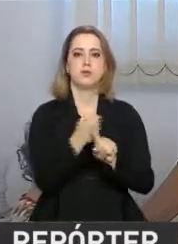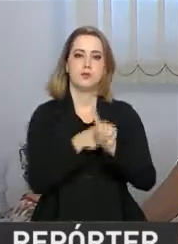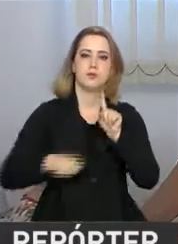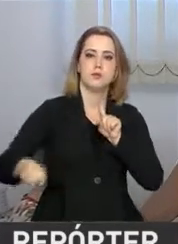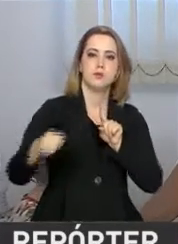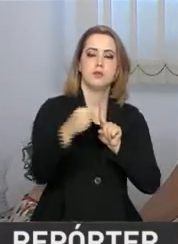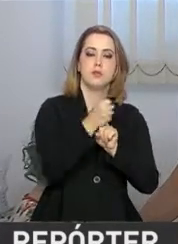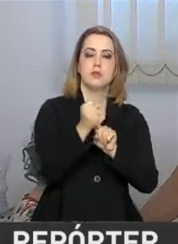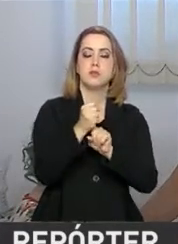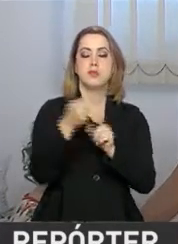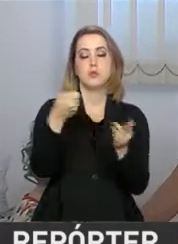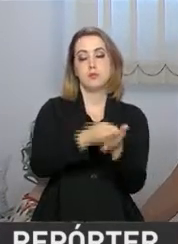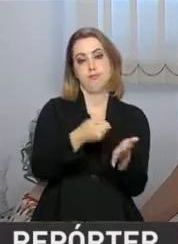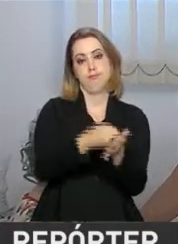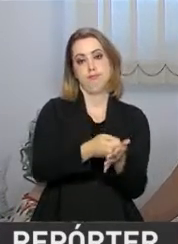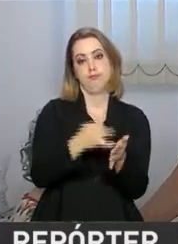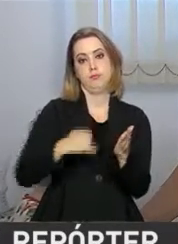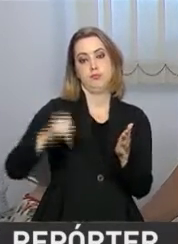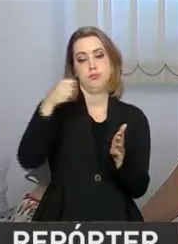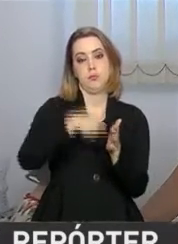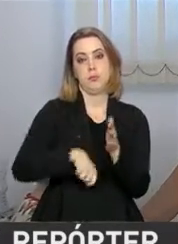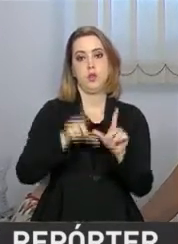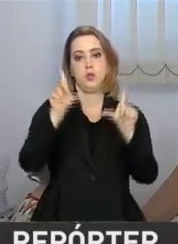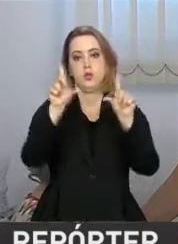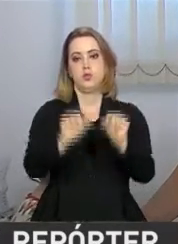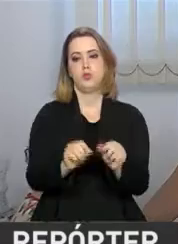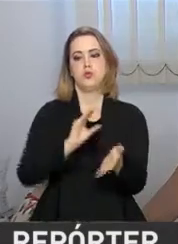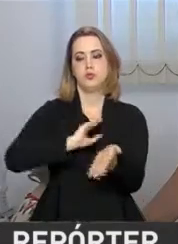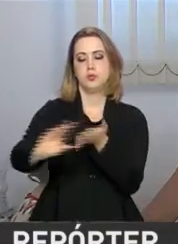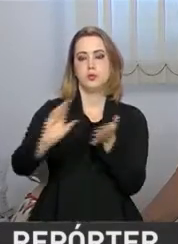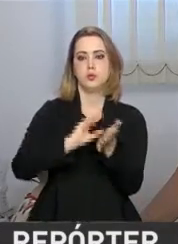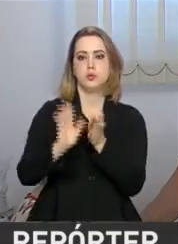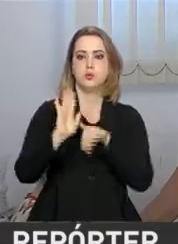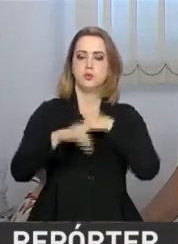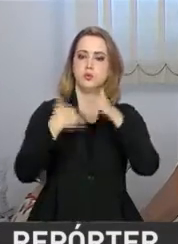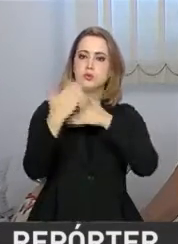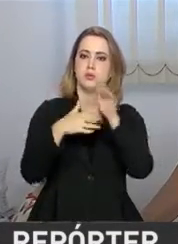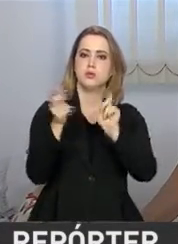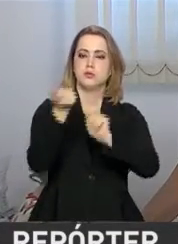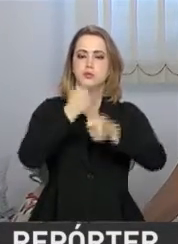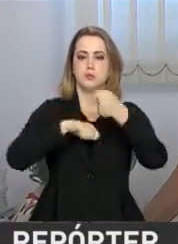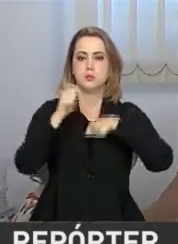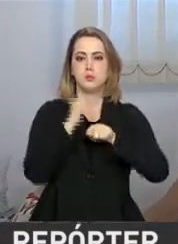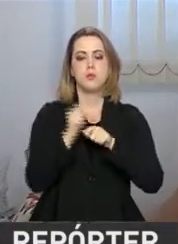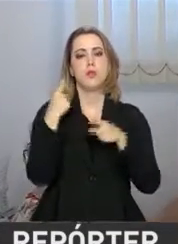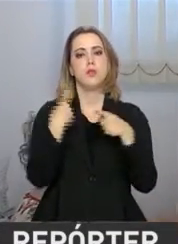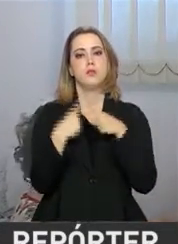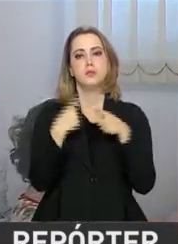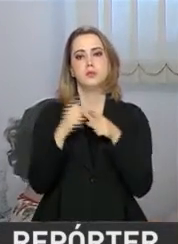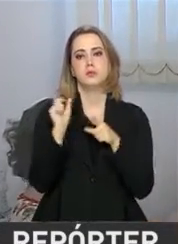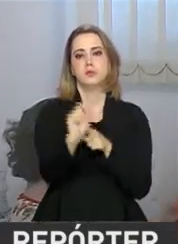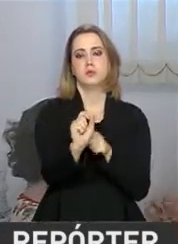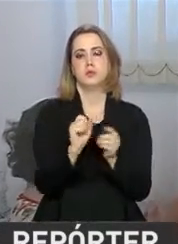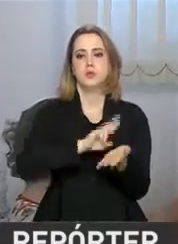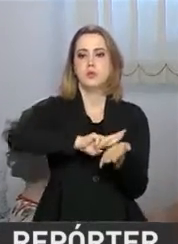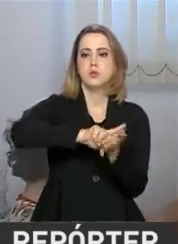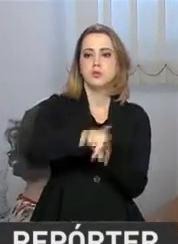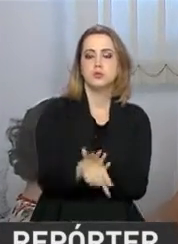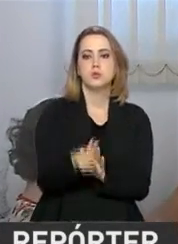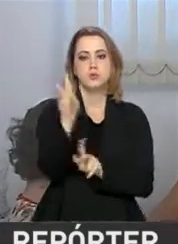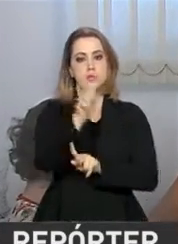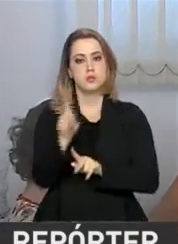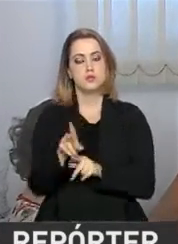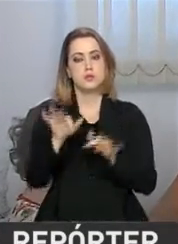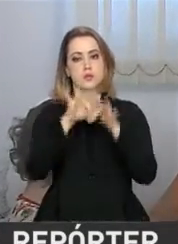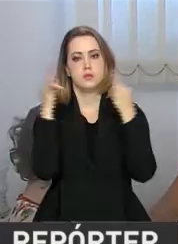o que diminui os investimentos eo crescimento da economia é por isso que muitas vezes assim como as